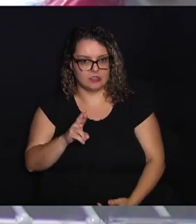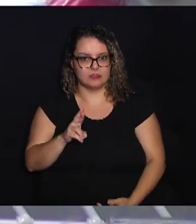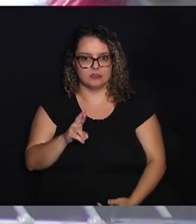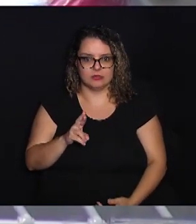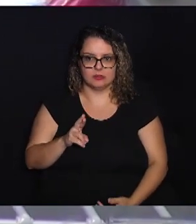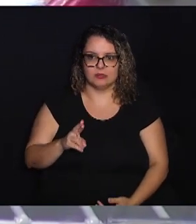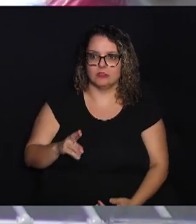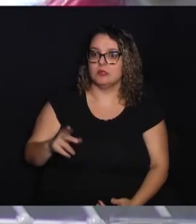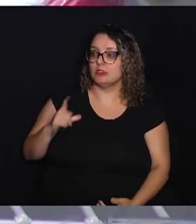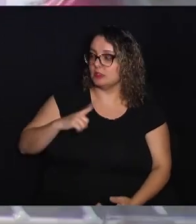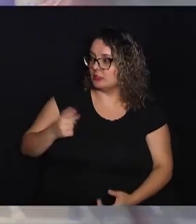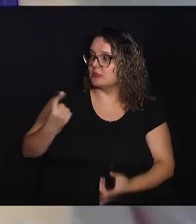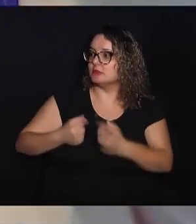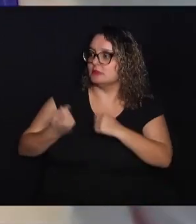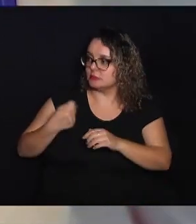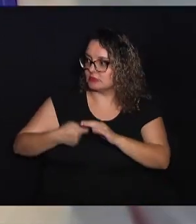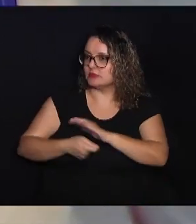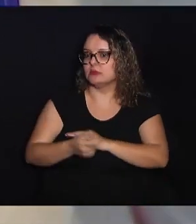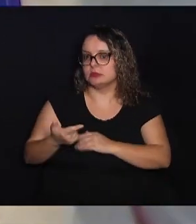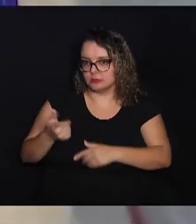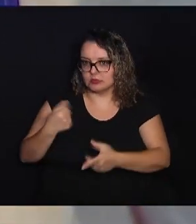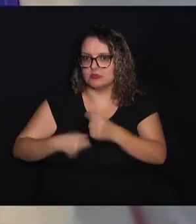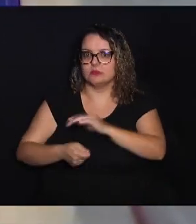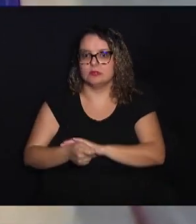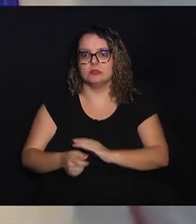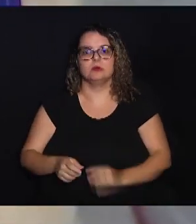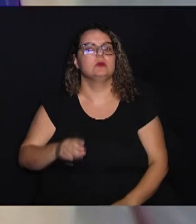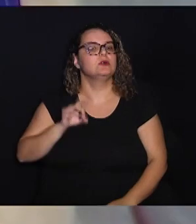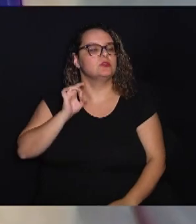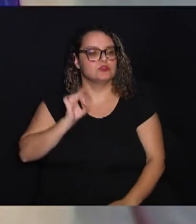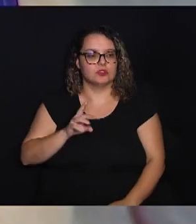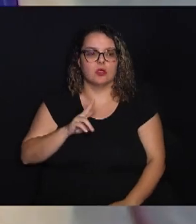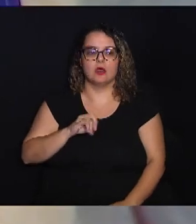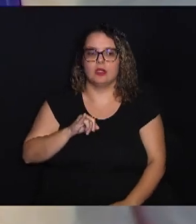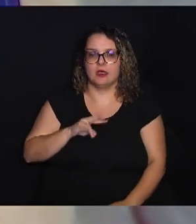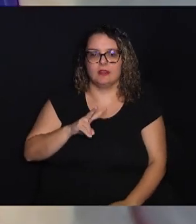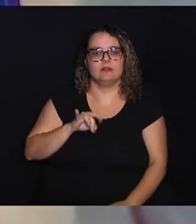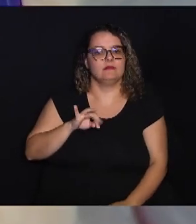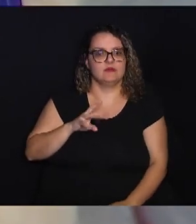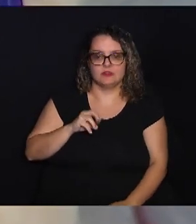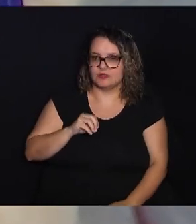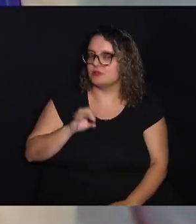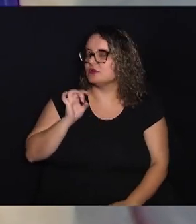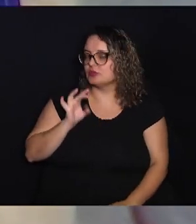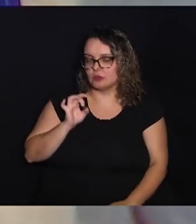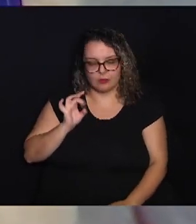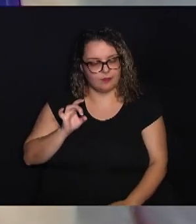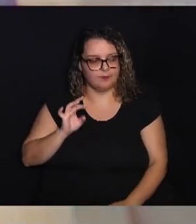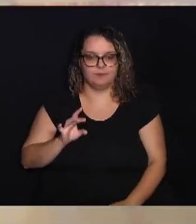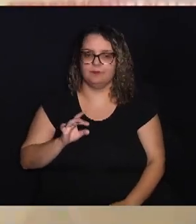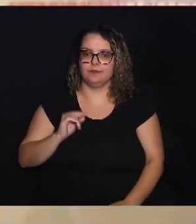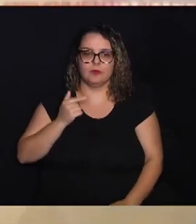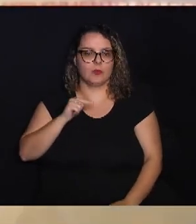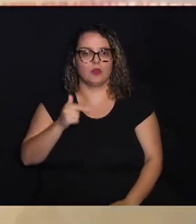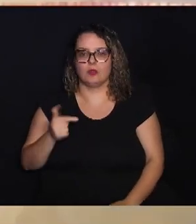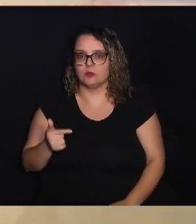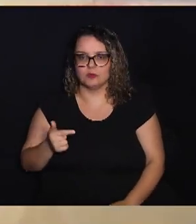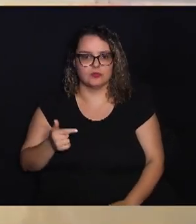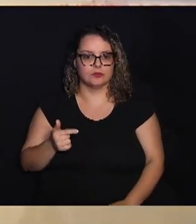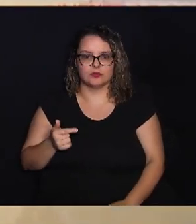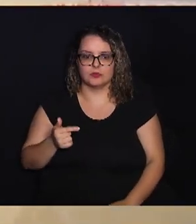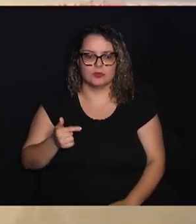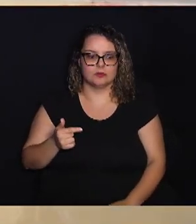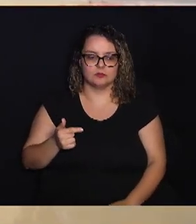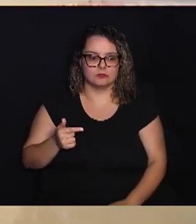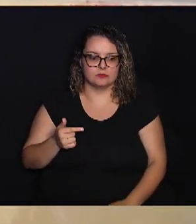você tem reinvestido para poder ampliar? Eu só reinvisto. Eu não tenho...